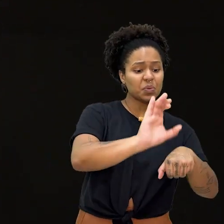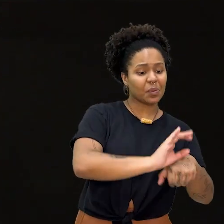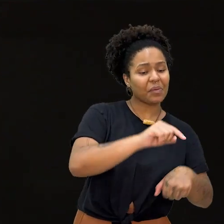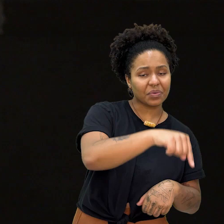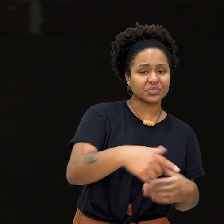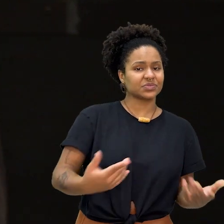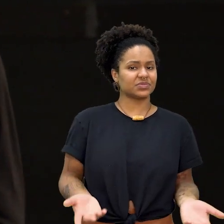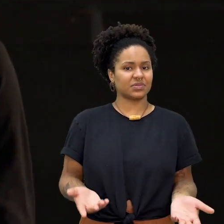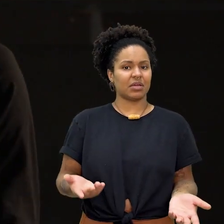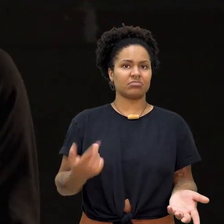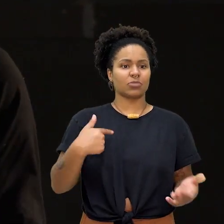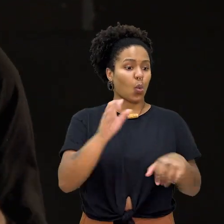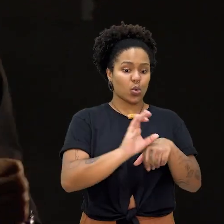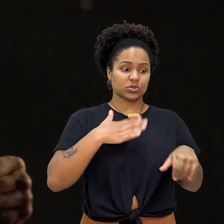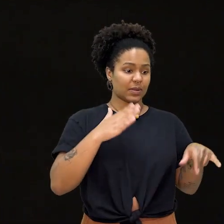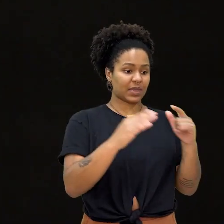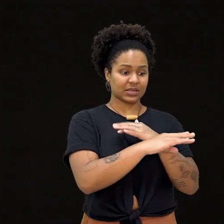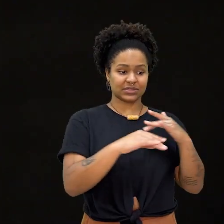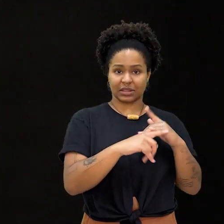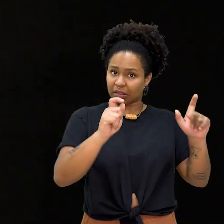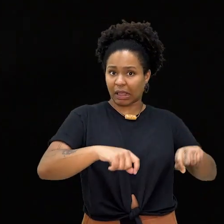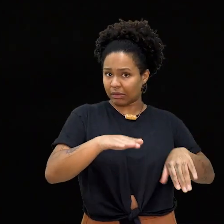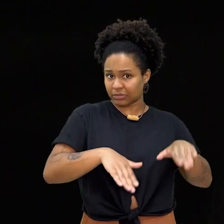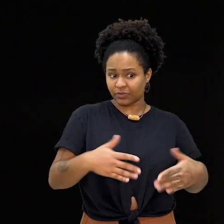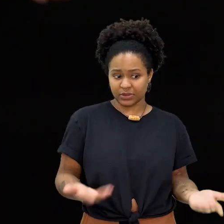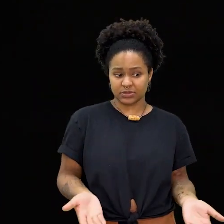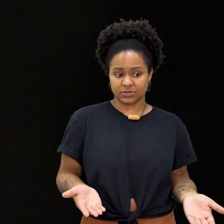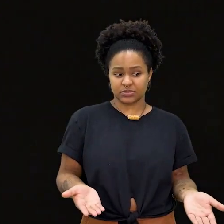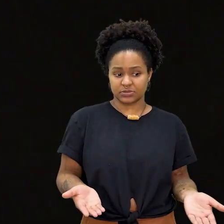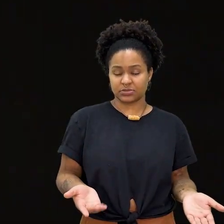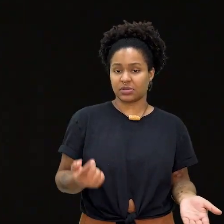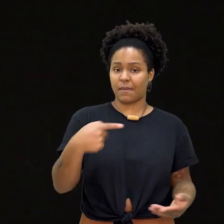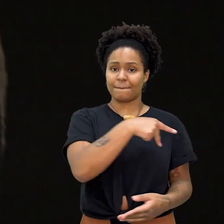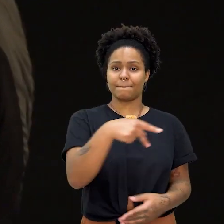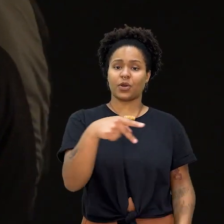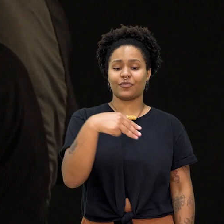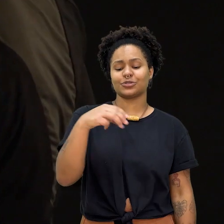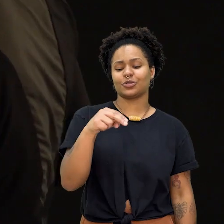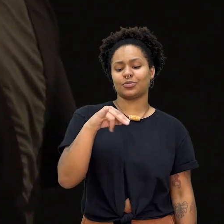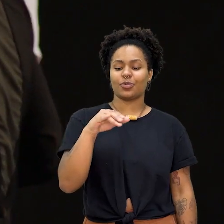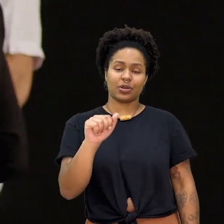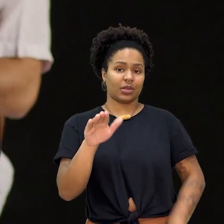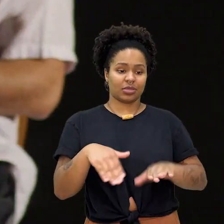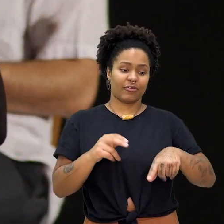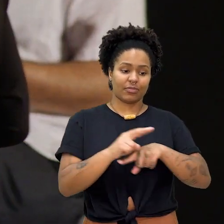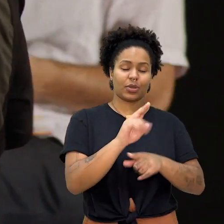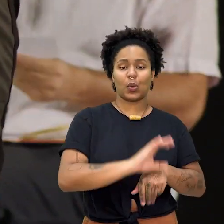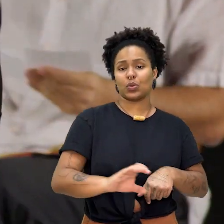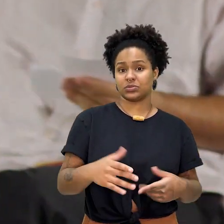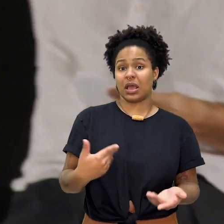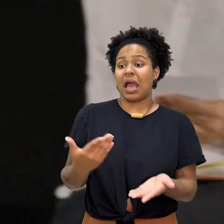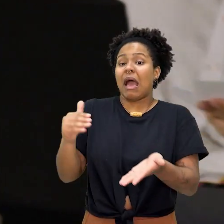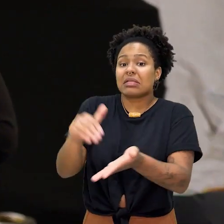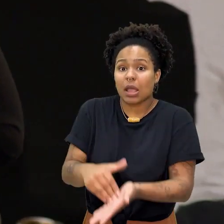curso aqui na minha cidade com a professora Mônica Dallari. até